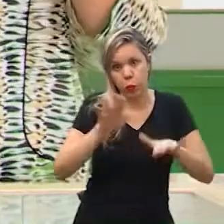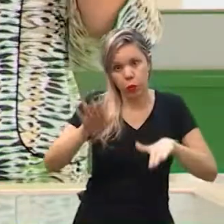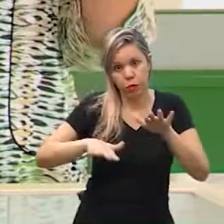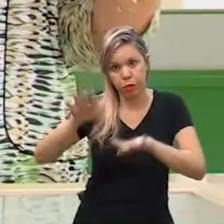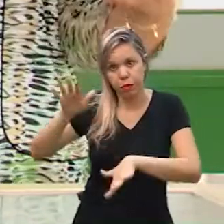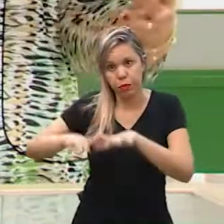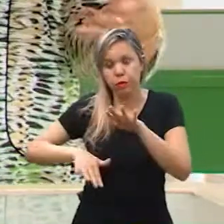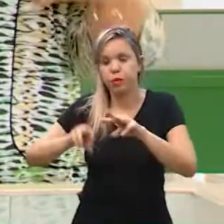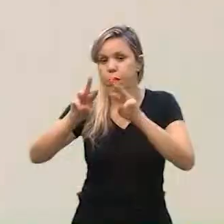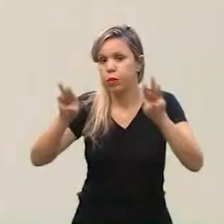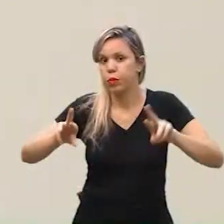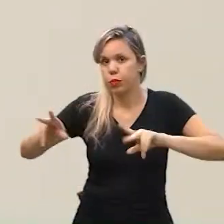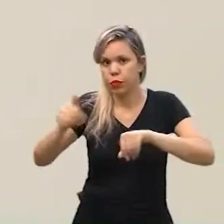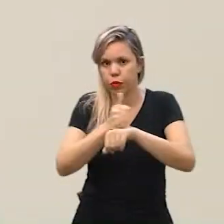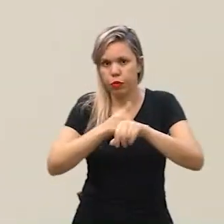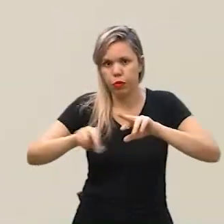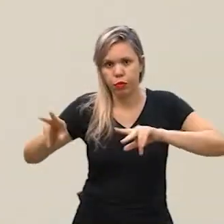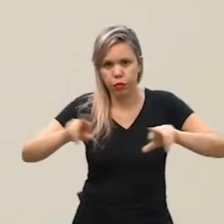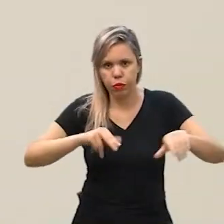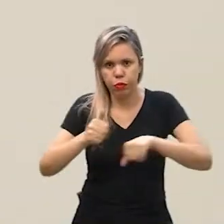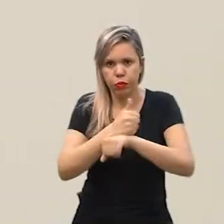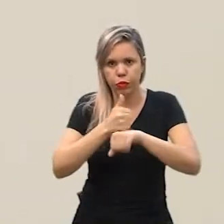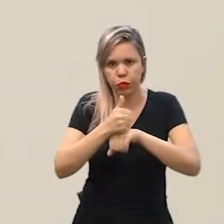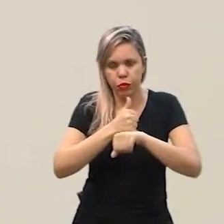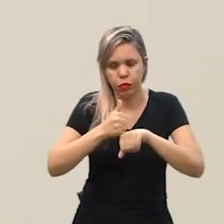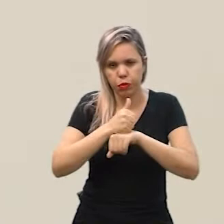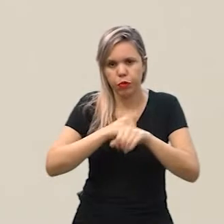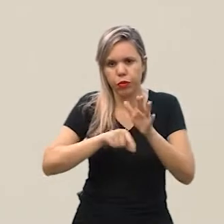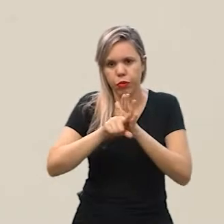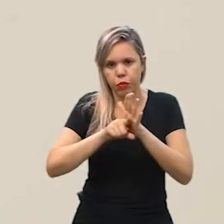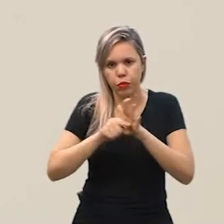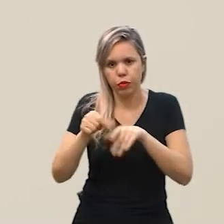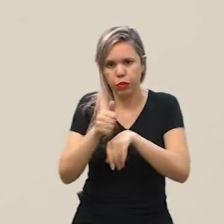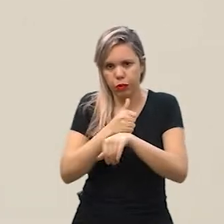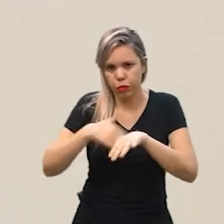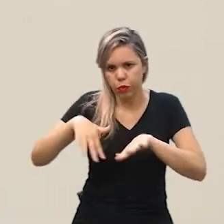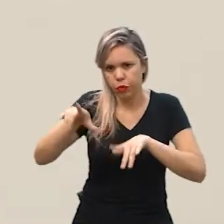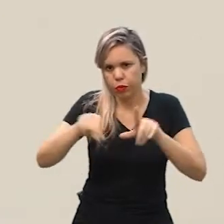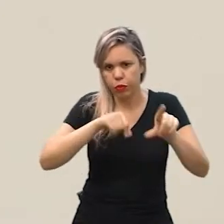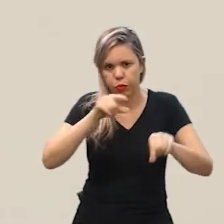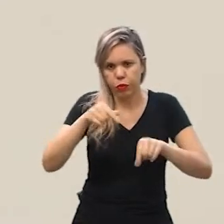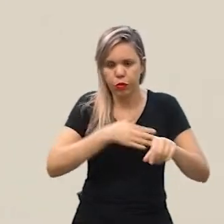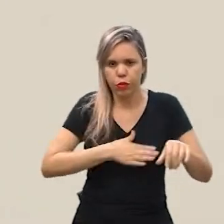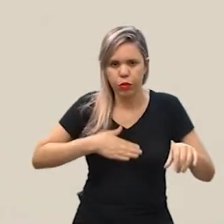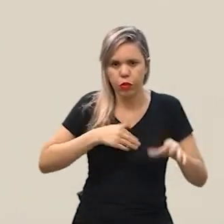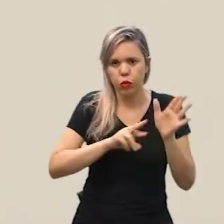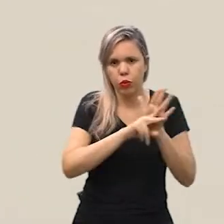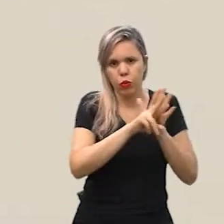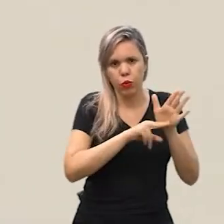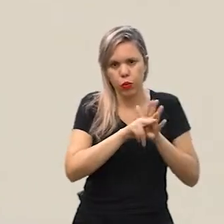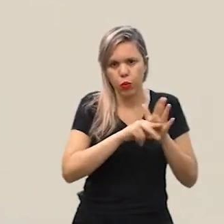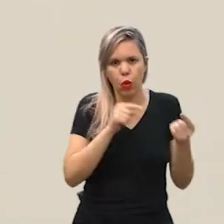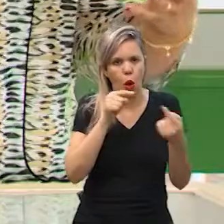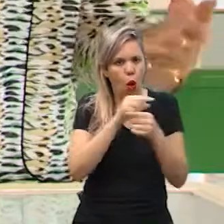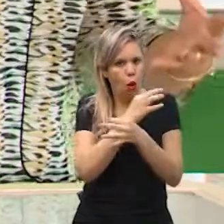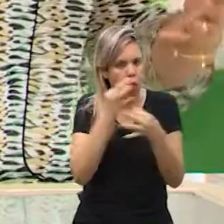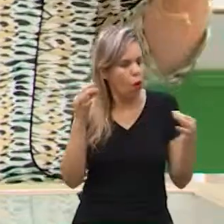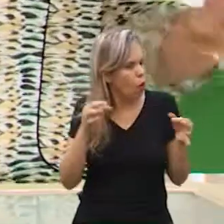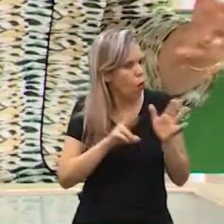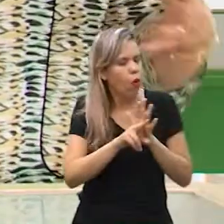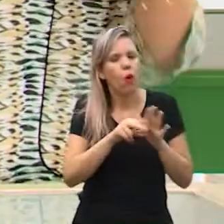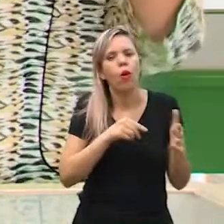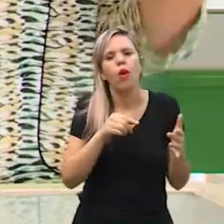Então, cada profissional vai se especializar na sua área. Quem gosta muito de biologia vai se dar muito bem no